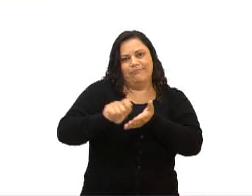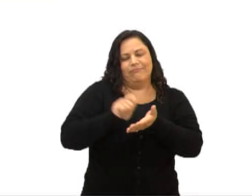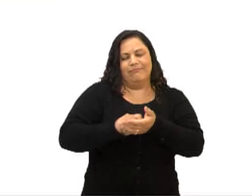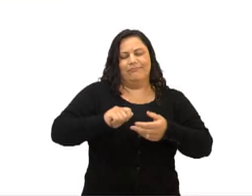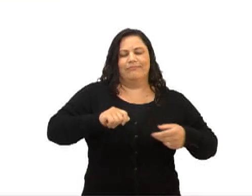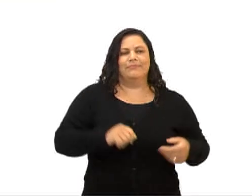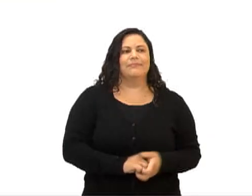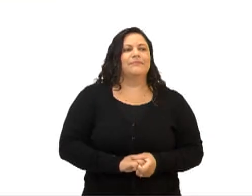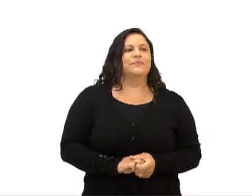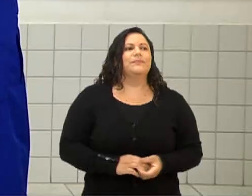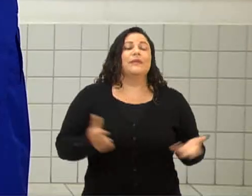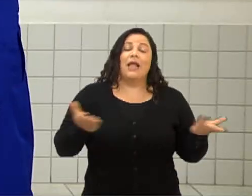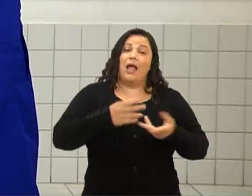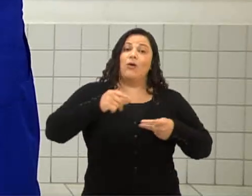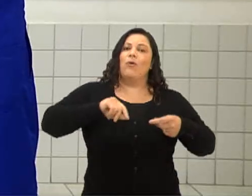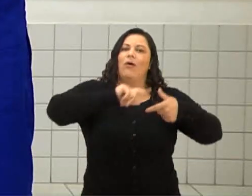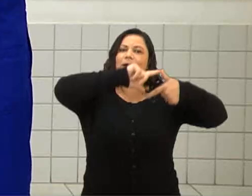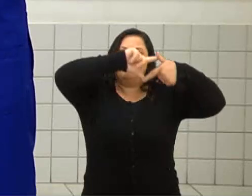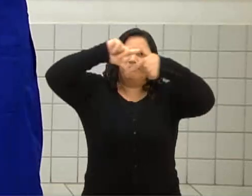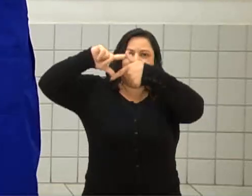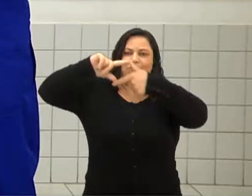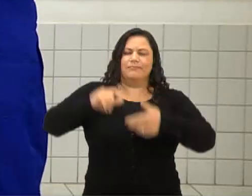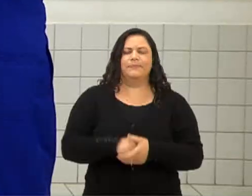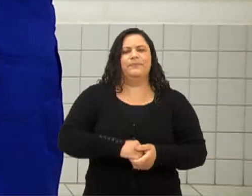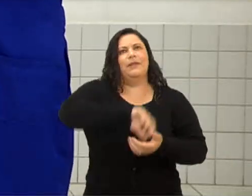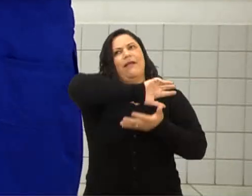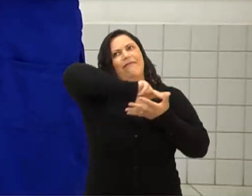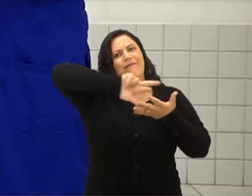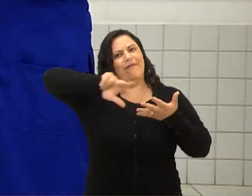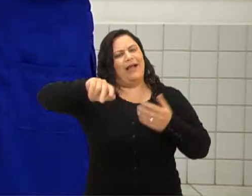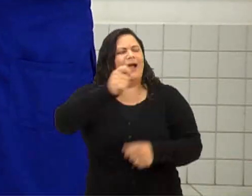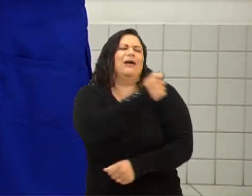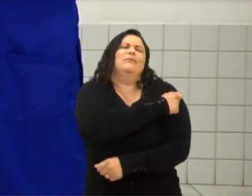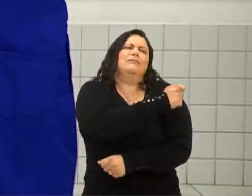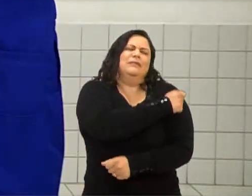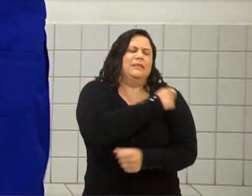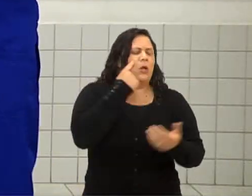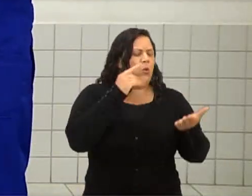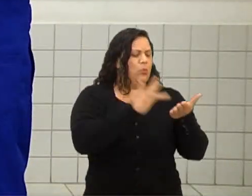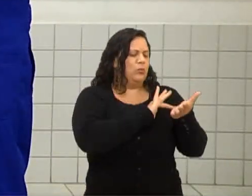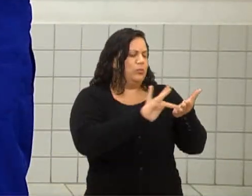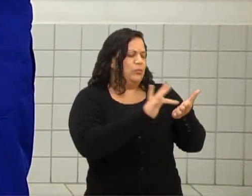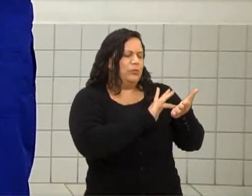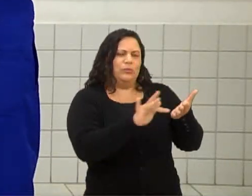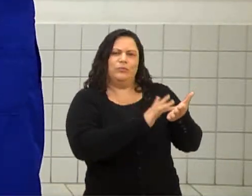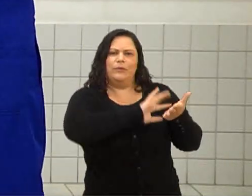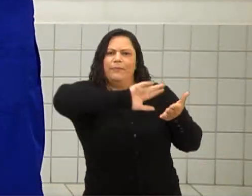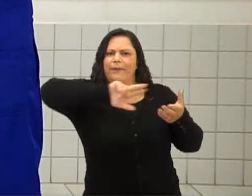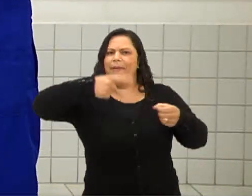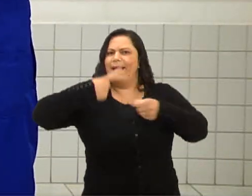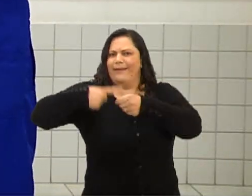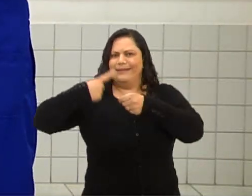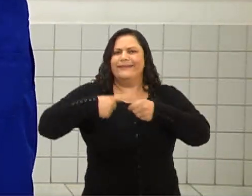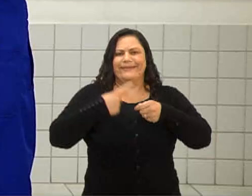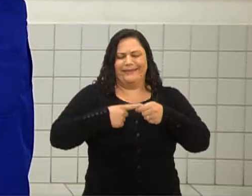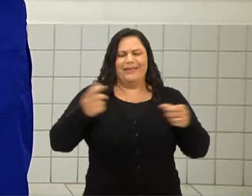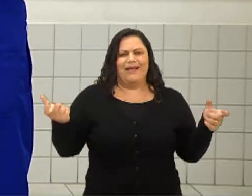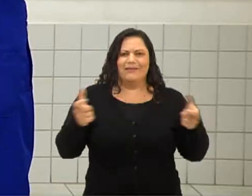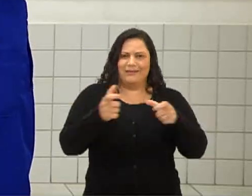professora. Então, aqui nós temos vários alunos participando conosco, alunos da cidade de Apucarana, do interior do